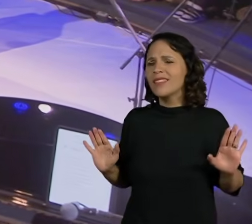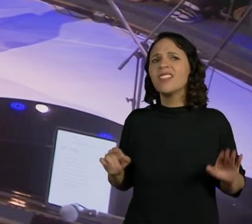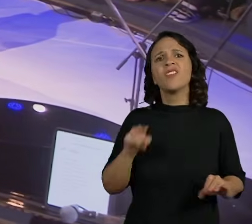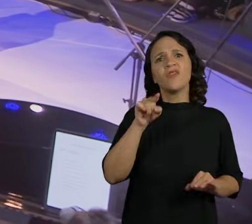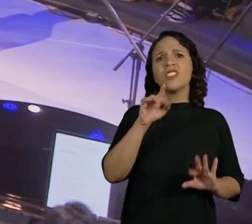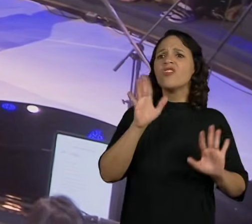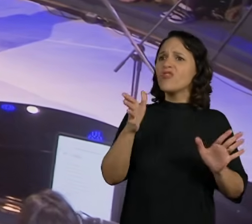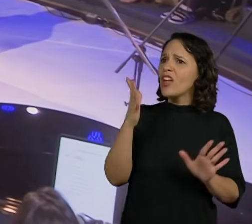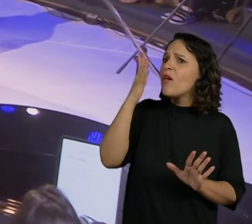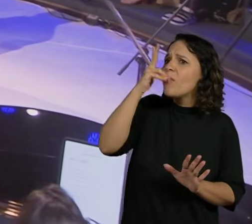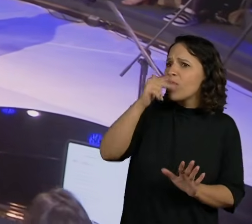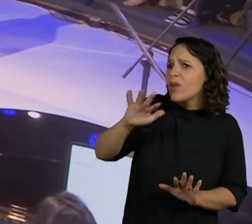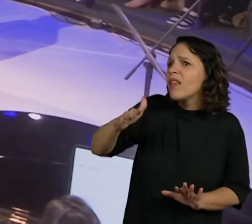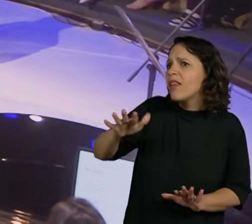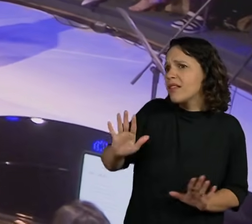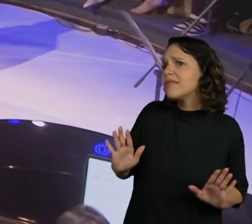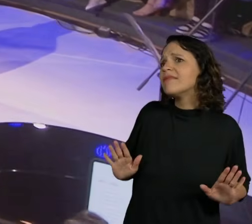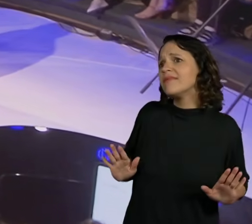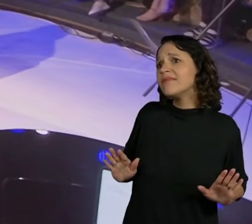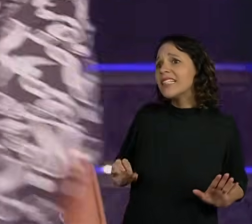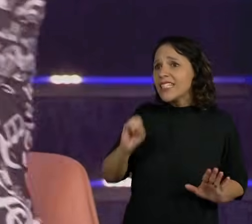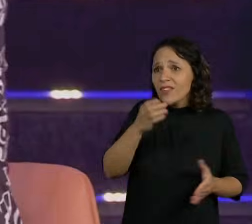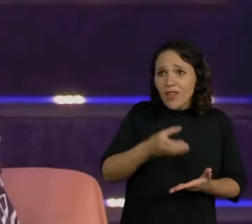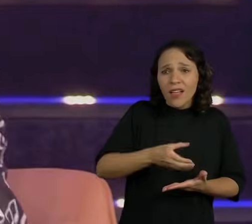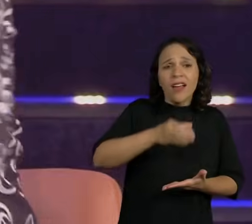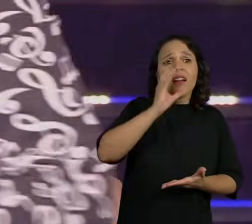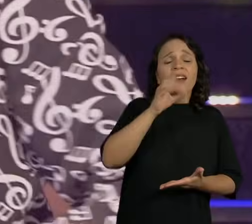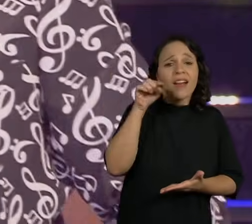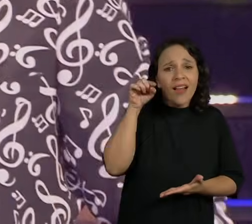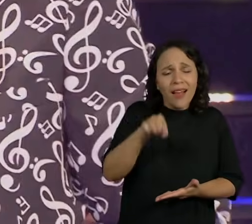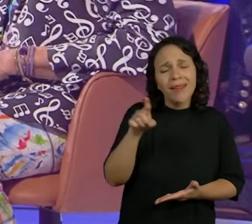bem afeiçoado, mas vai ficar melhor. Hein?